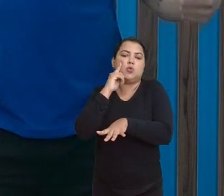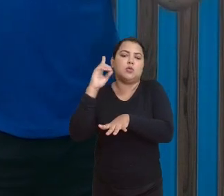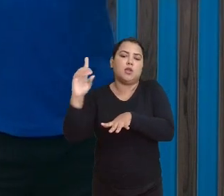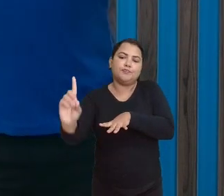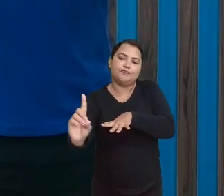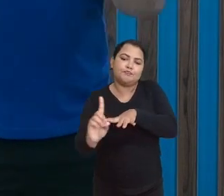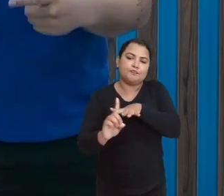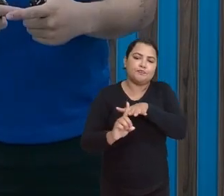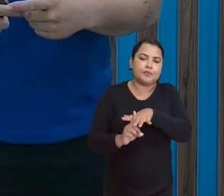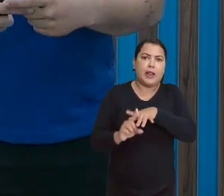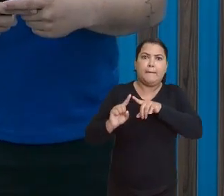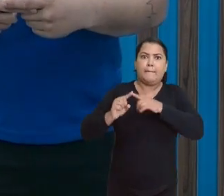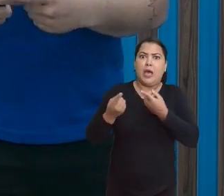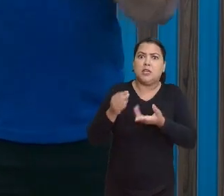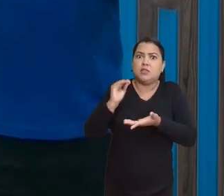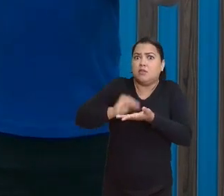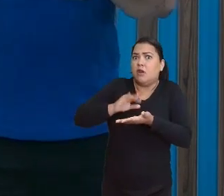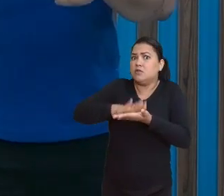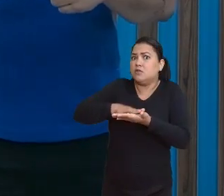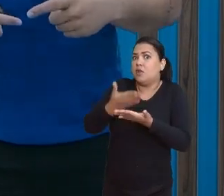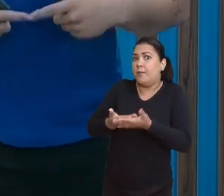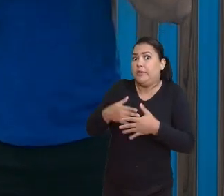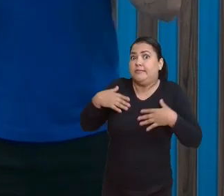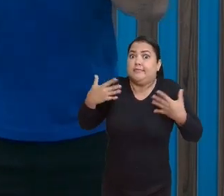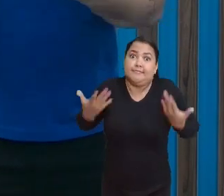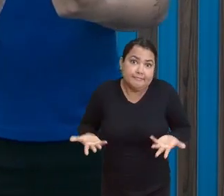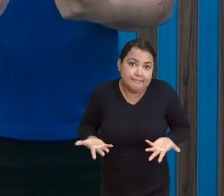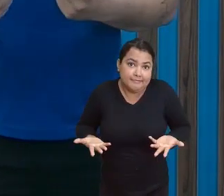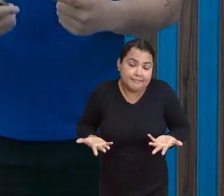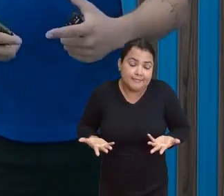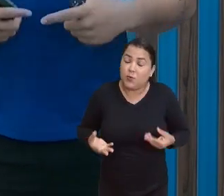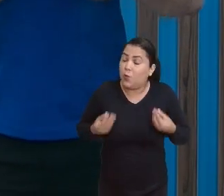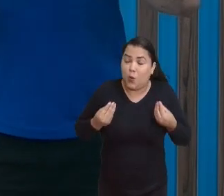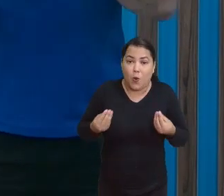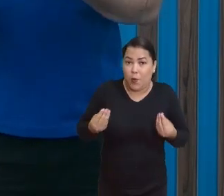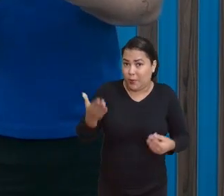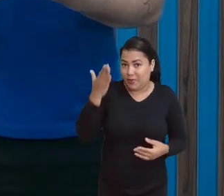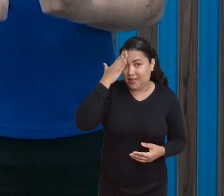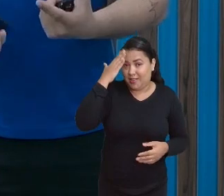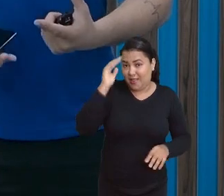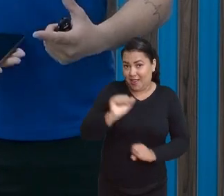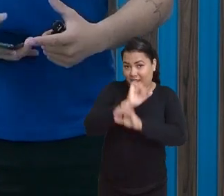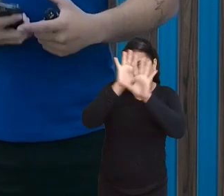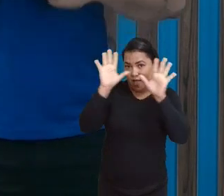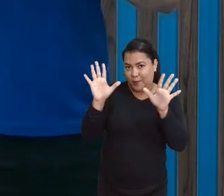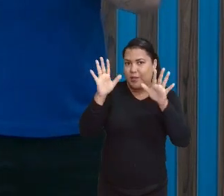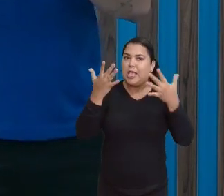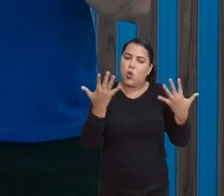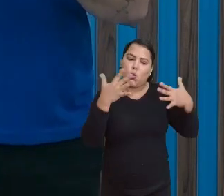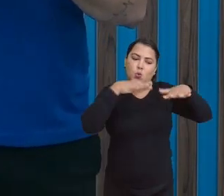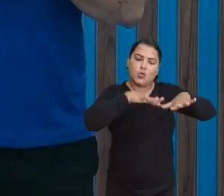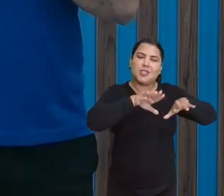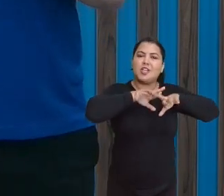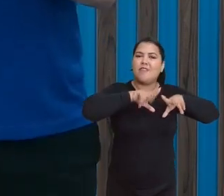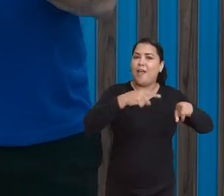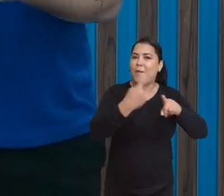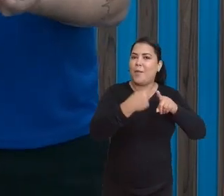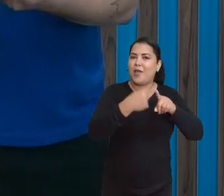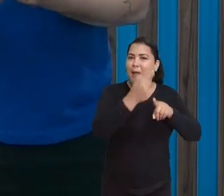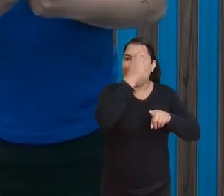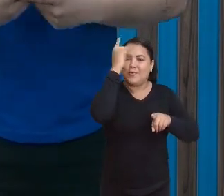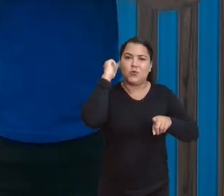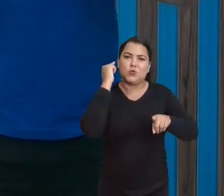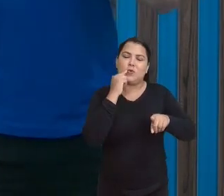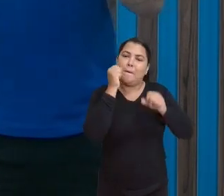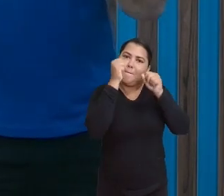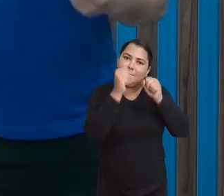gente, além de integrar ele dentro, a gente dá possibilidades para essa diversidade, para ele